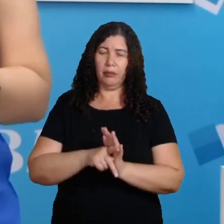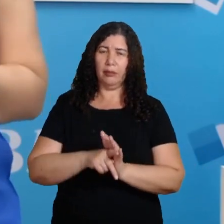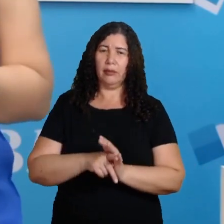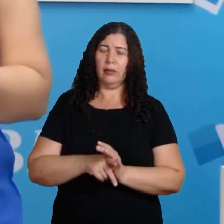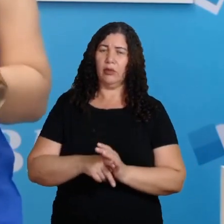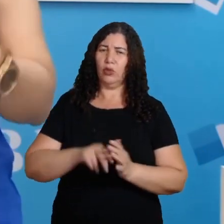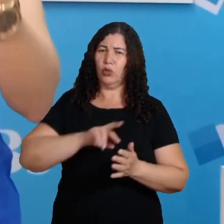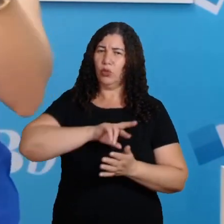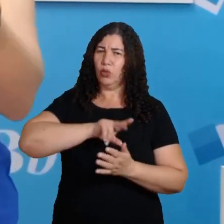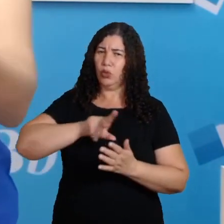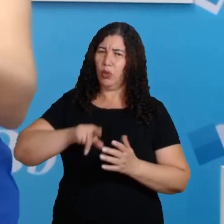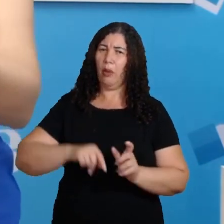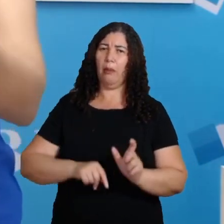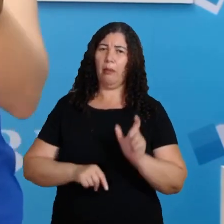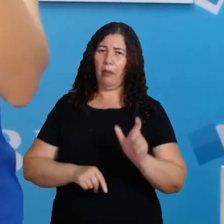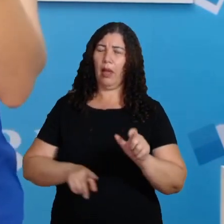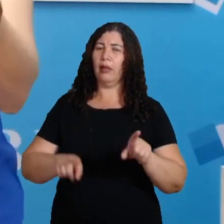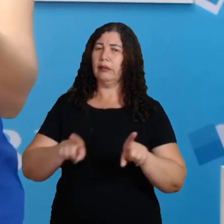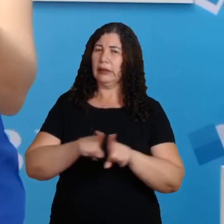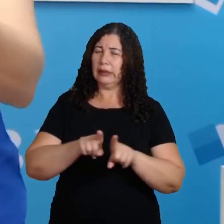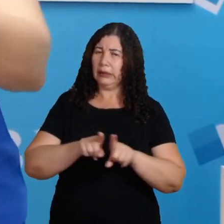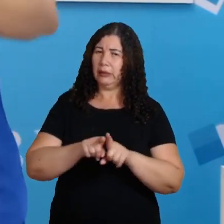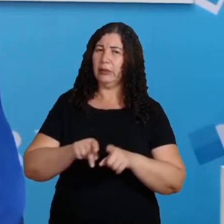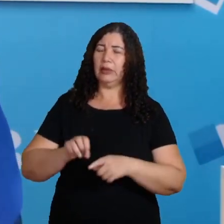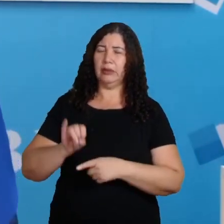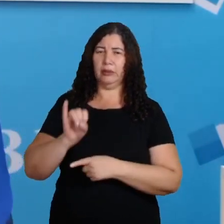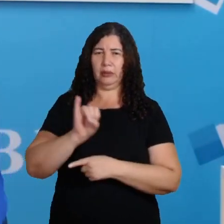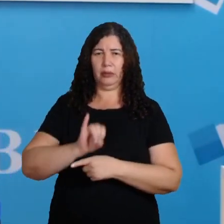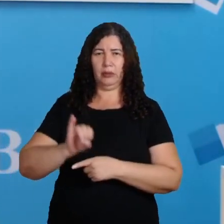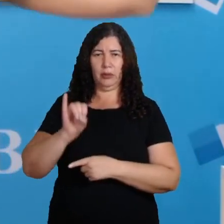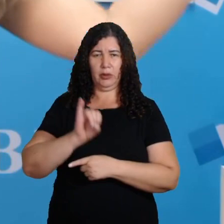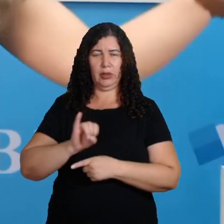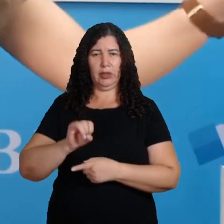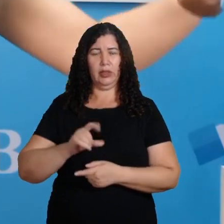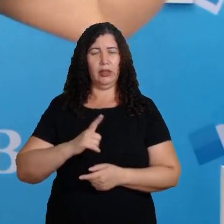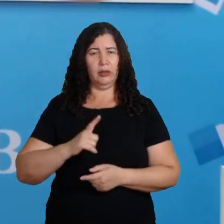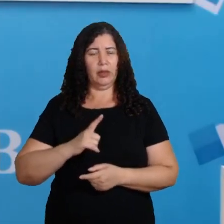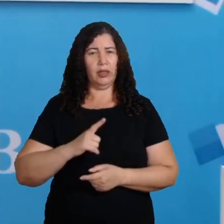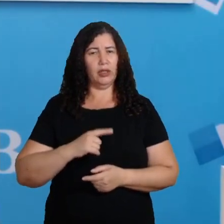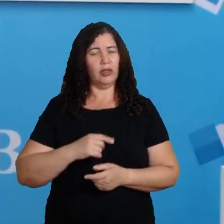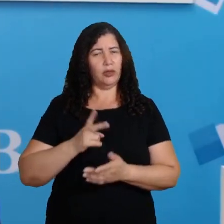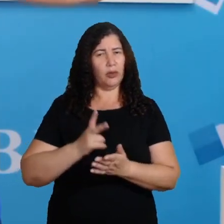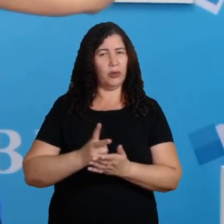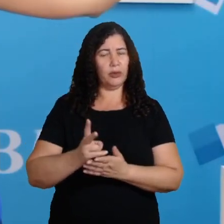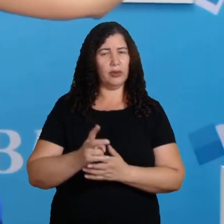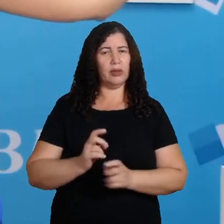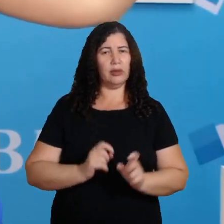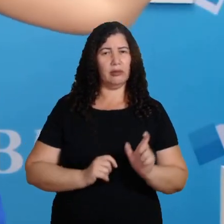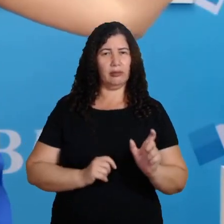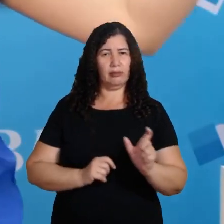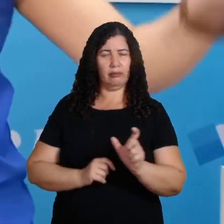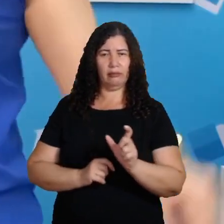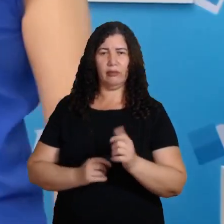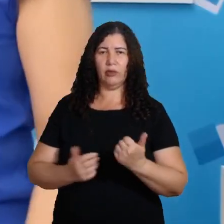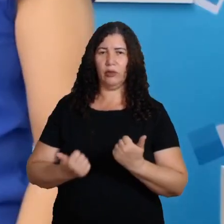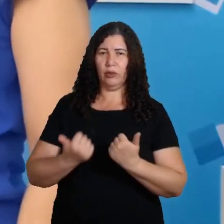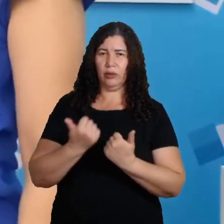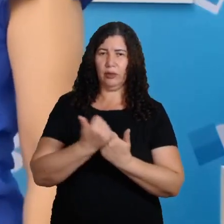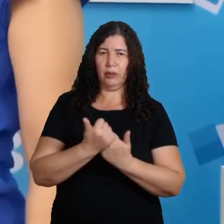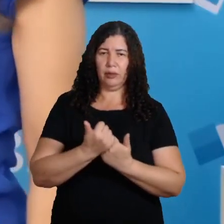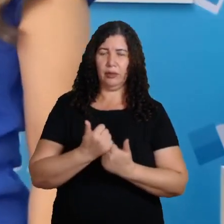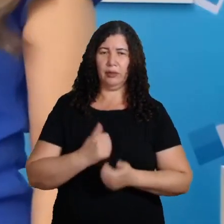Várias outras palavras são úteis, são importantes para fazer essa retomada do que já foi dito. Tudo